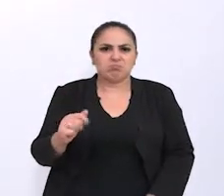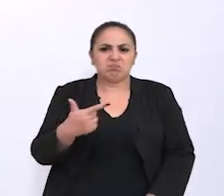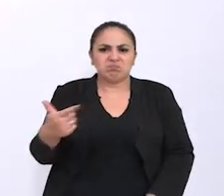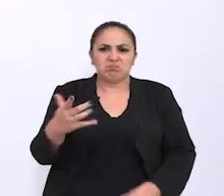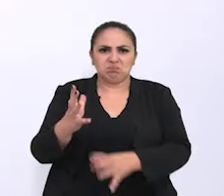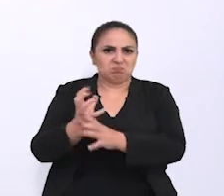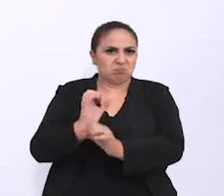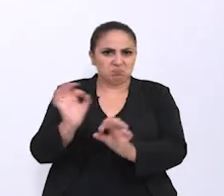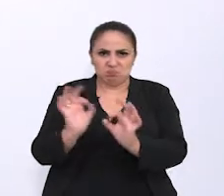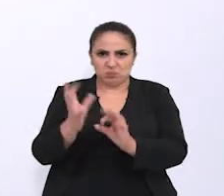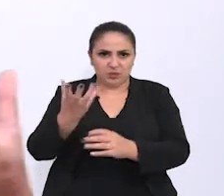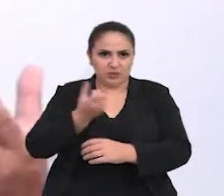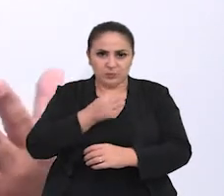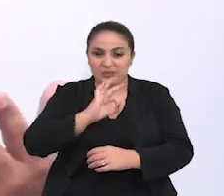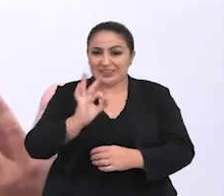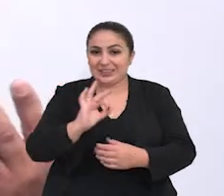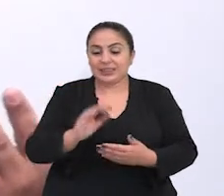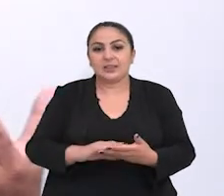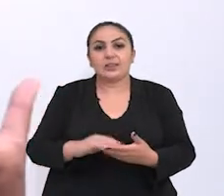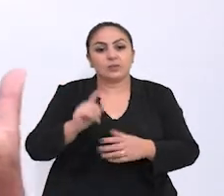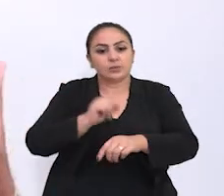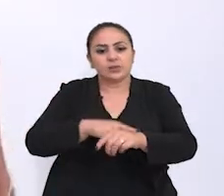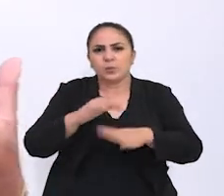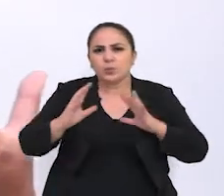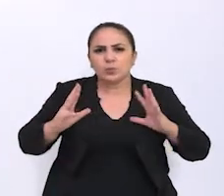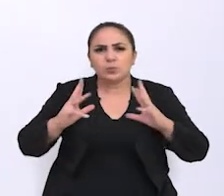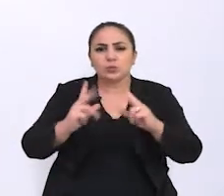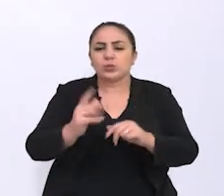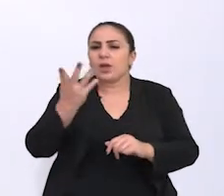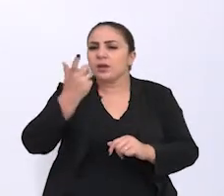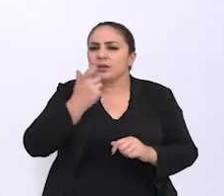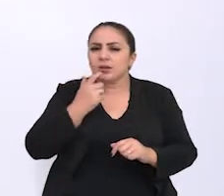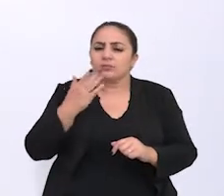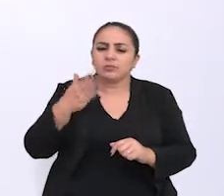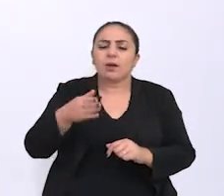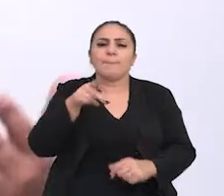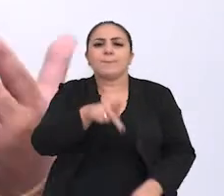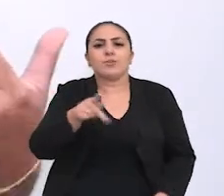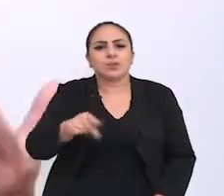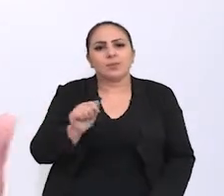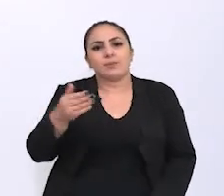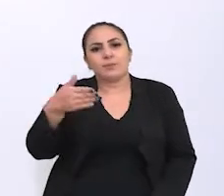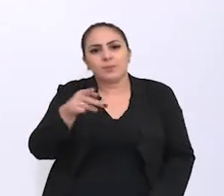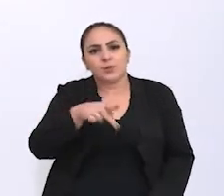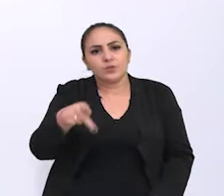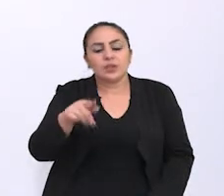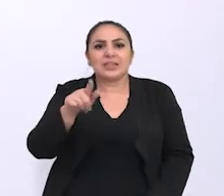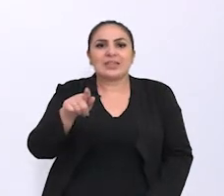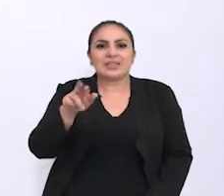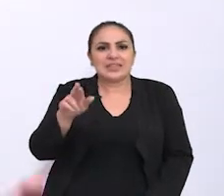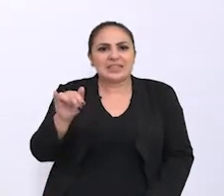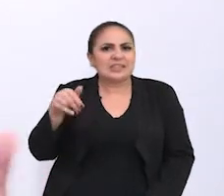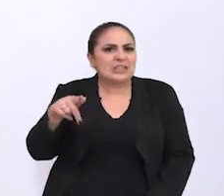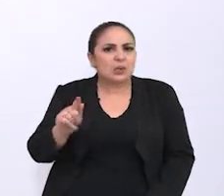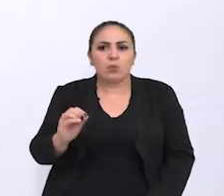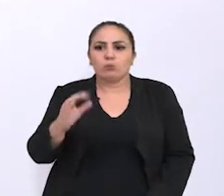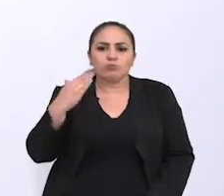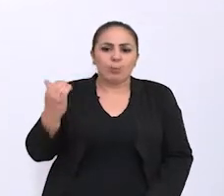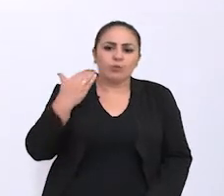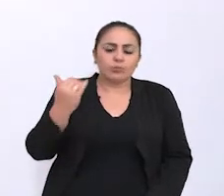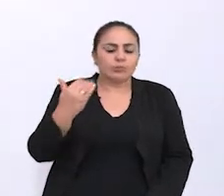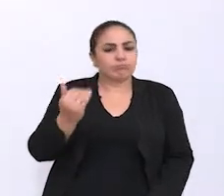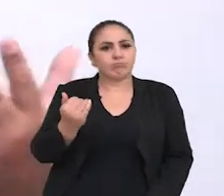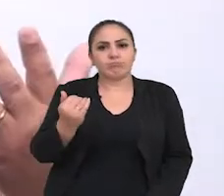fins lucrativos. E todo esse tempo, toda aquela criançada lá, professor, professor gringo, professor gringo, professor